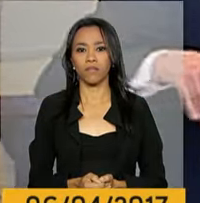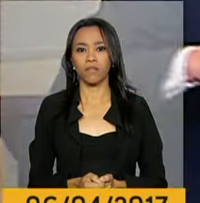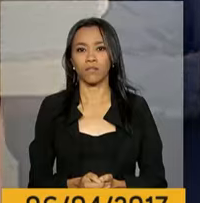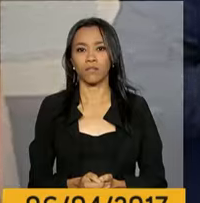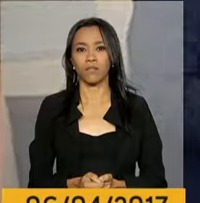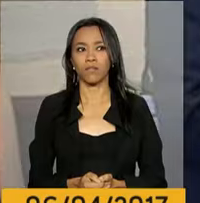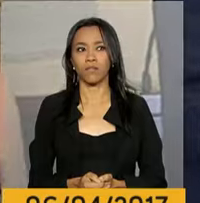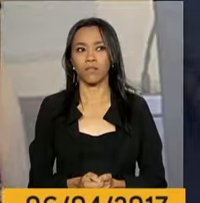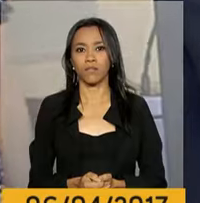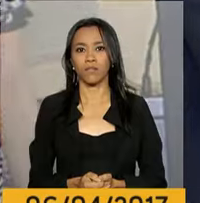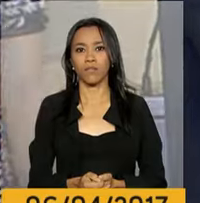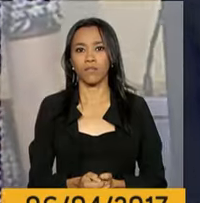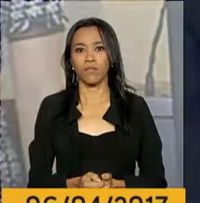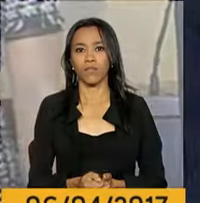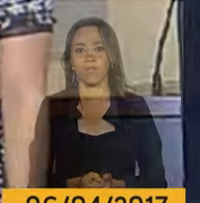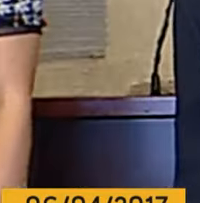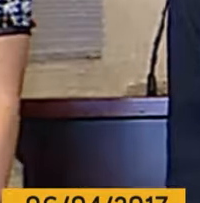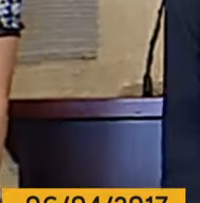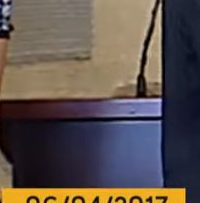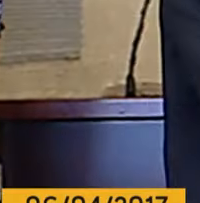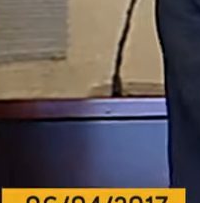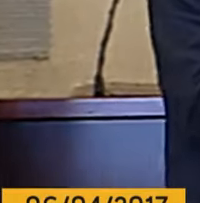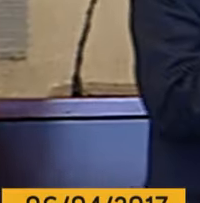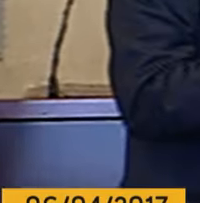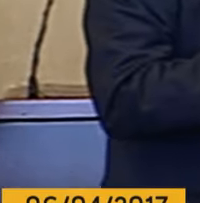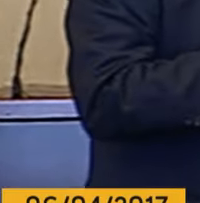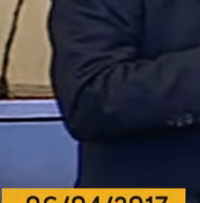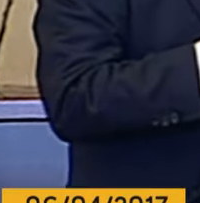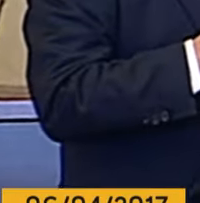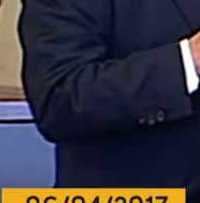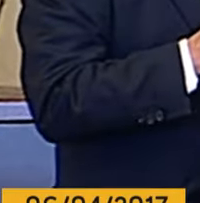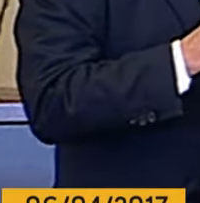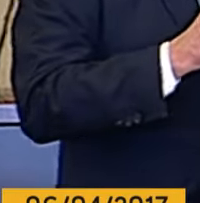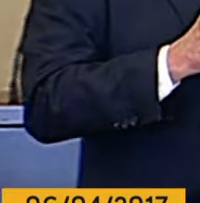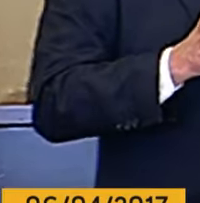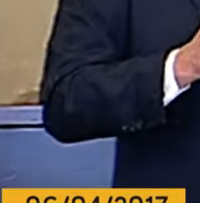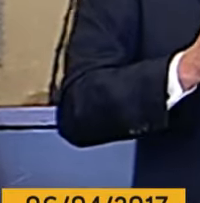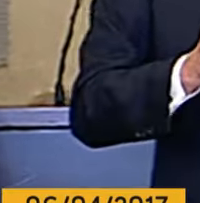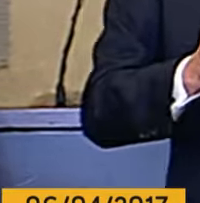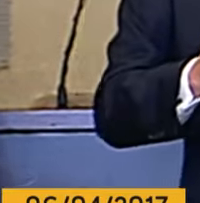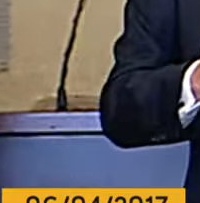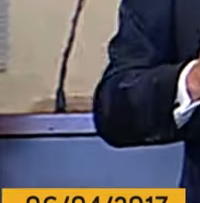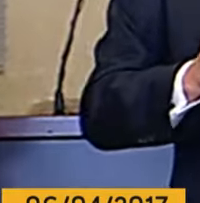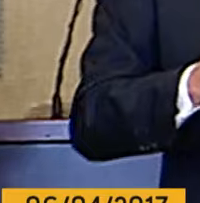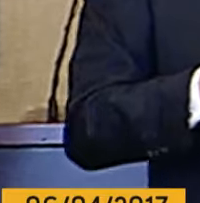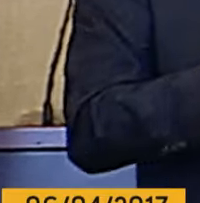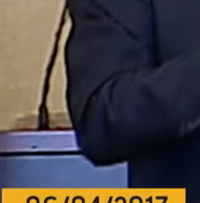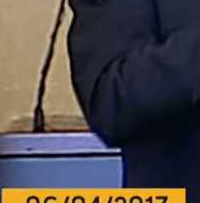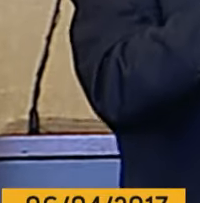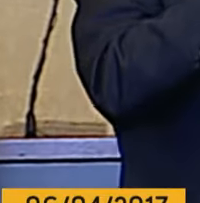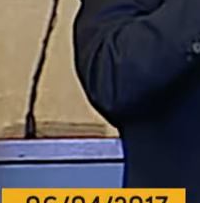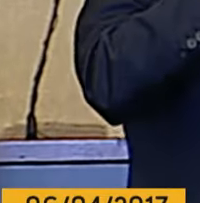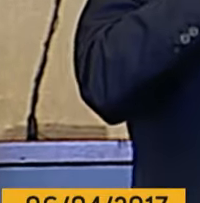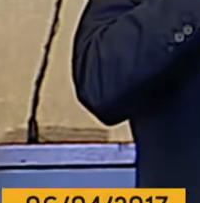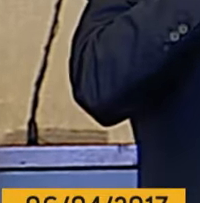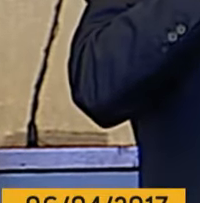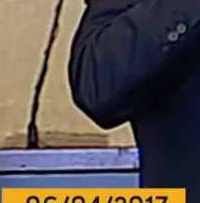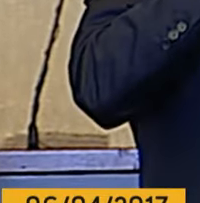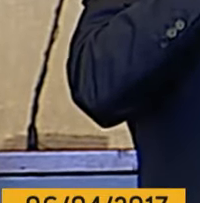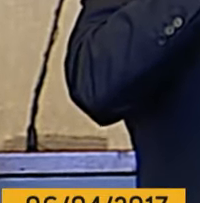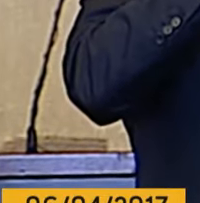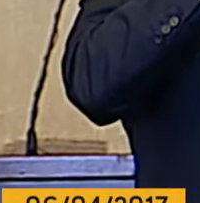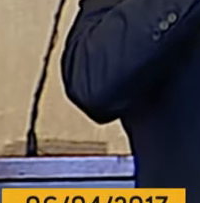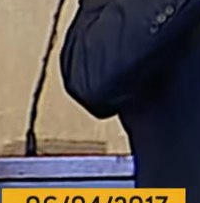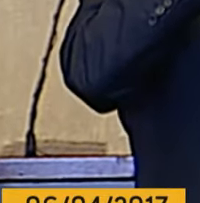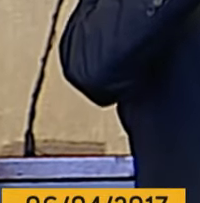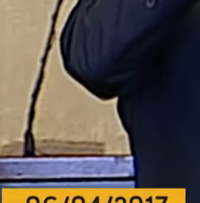Nós estamos acompanhando ao vivo, direto do Palácio Itamaraty, agora o brinde oferecido pelo presidente Michel Temer ao rei